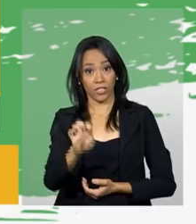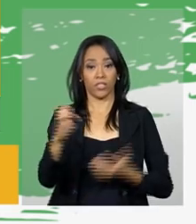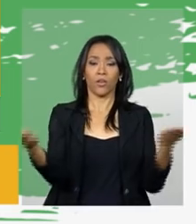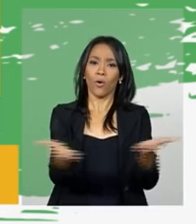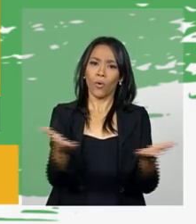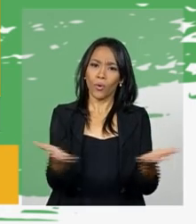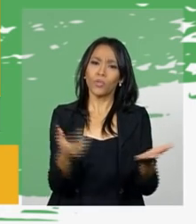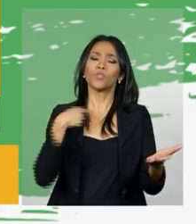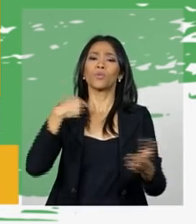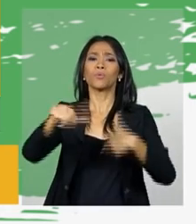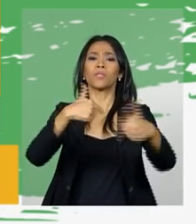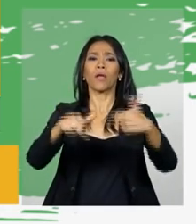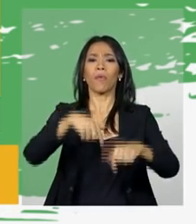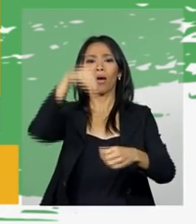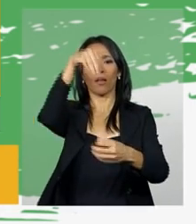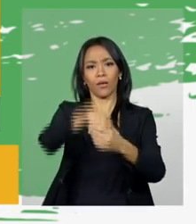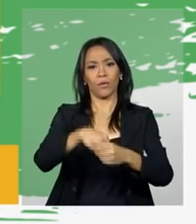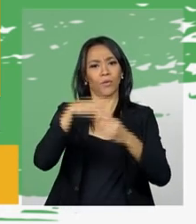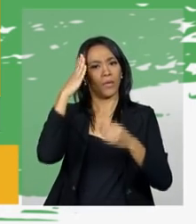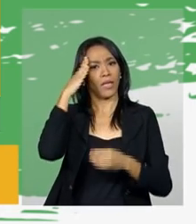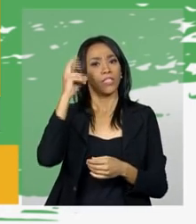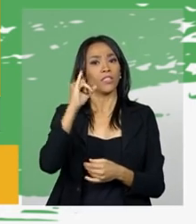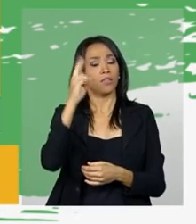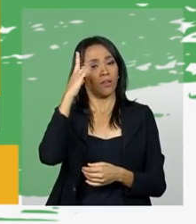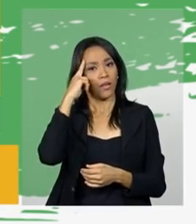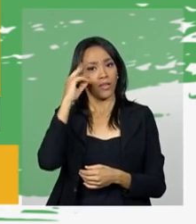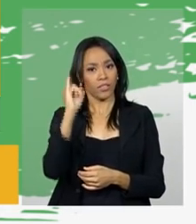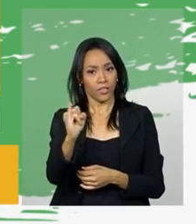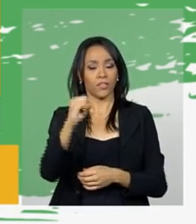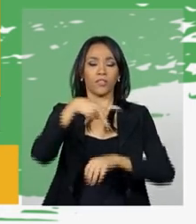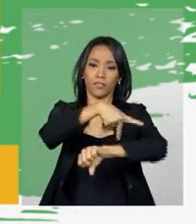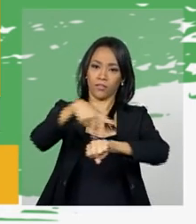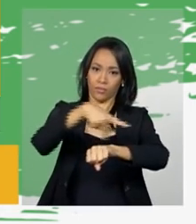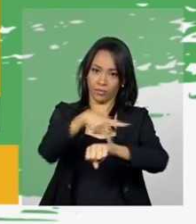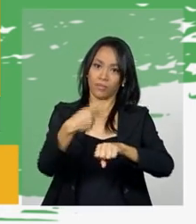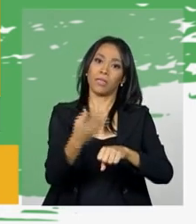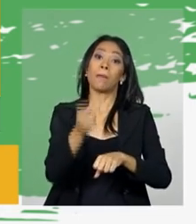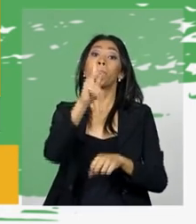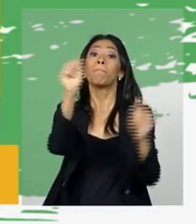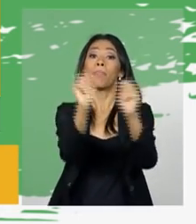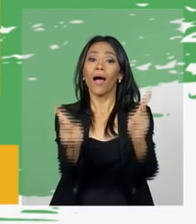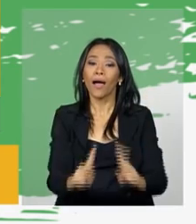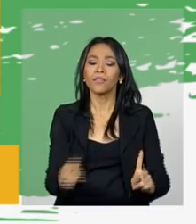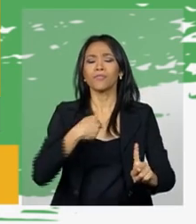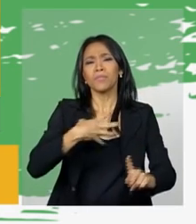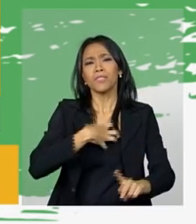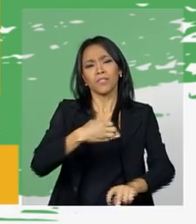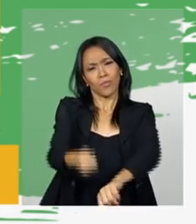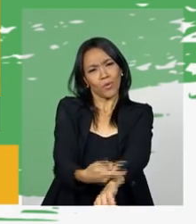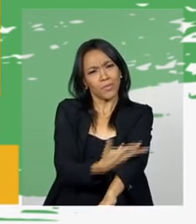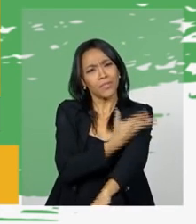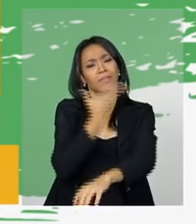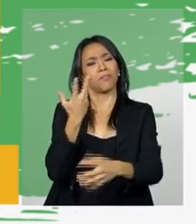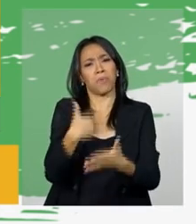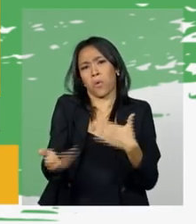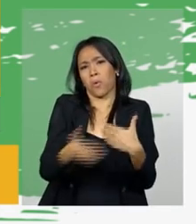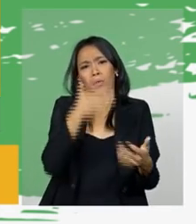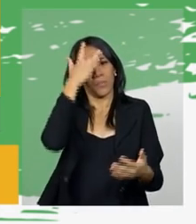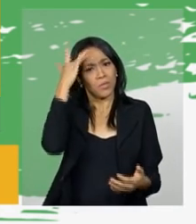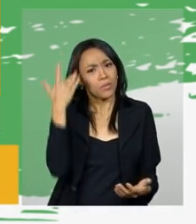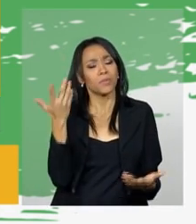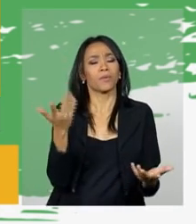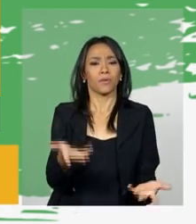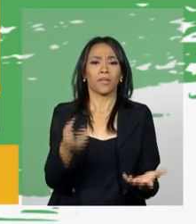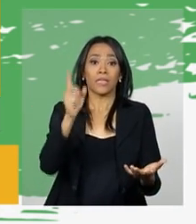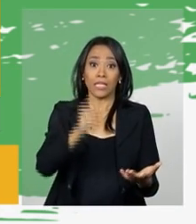missão de paz no Haiti. Estar numa missão de paz no exterior é algo que emociona muito e é muito gratificante para qualquer brasileiro.